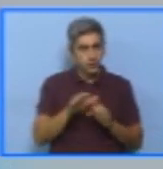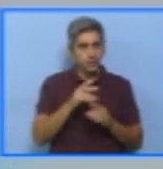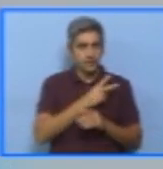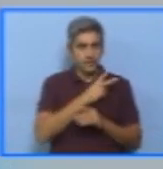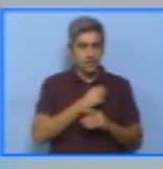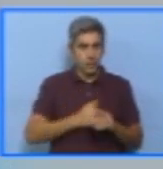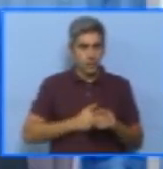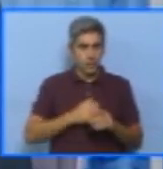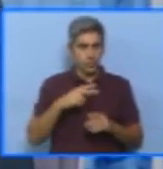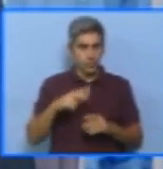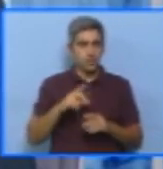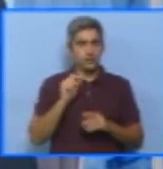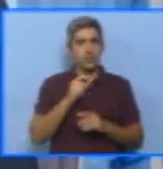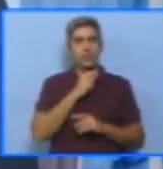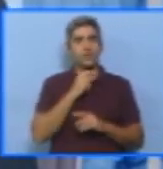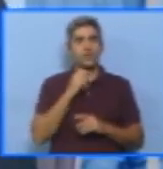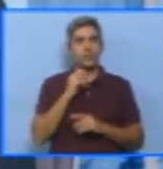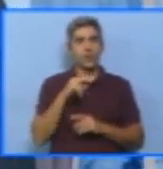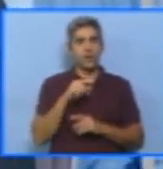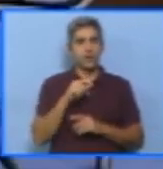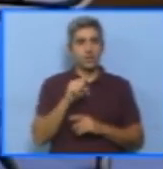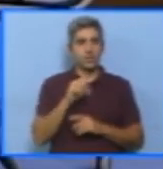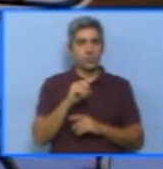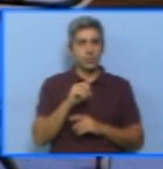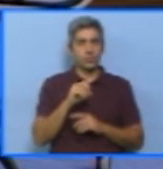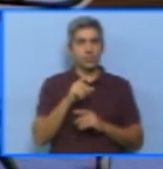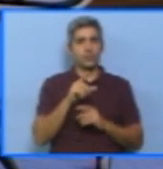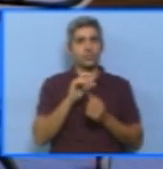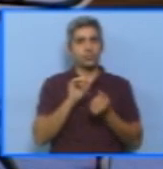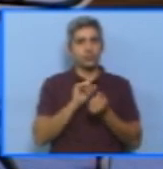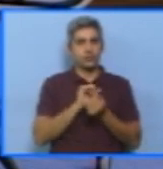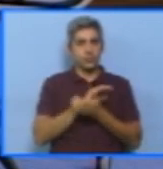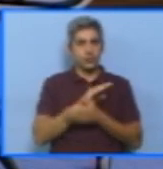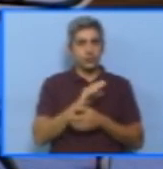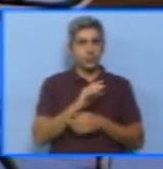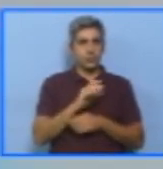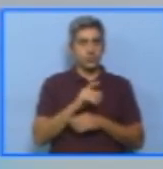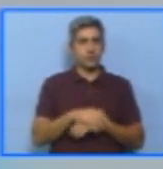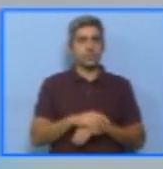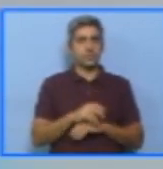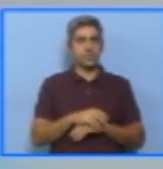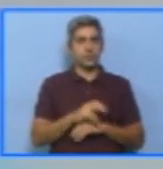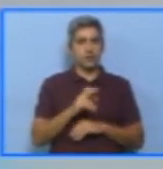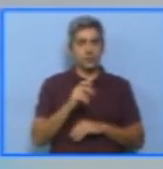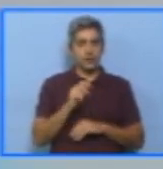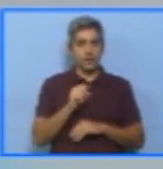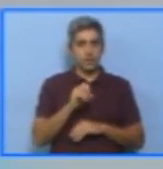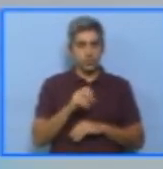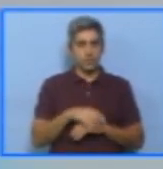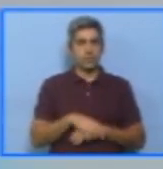António Rego, jornalista. Boa tarde, obrigado por estarem uma vez mais connosco. Este é